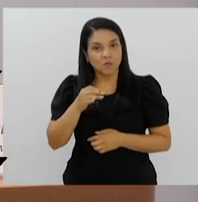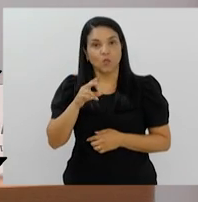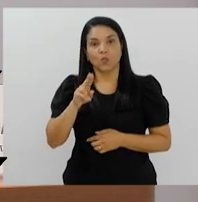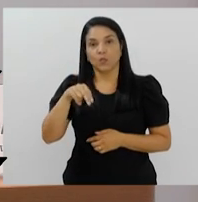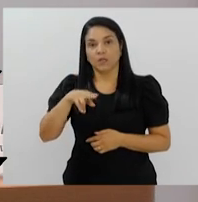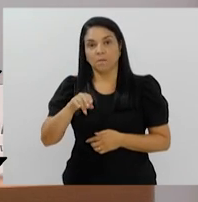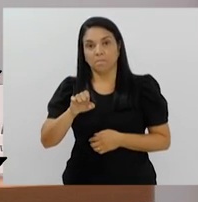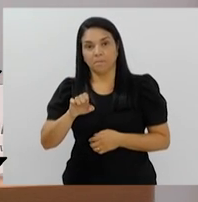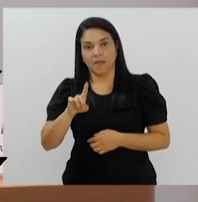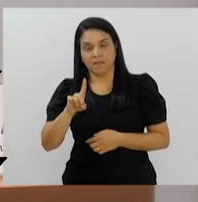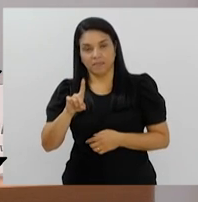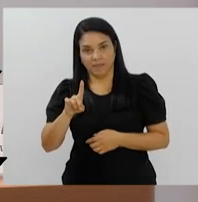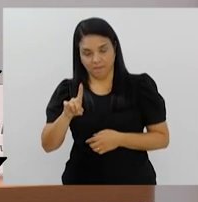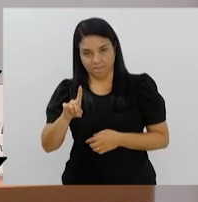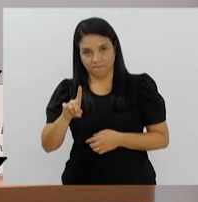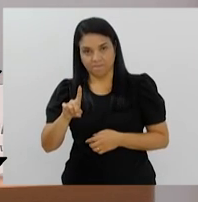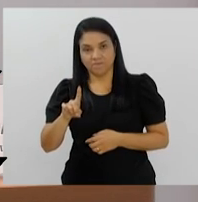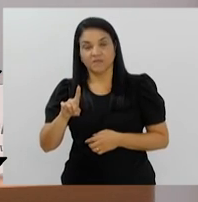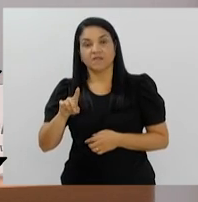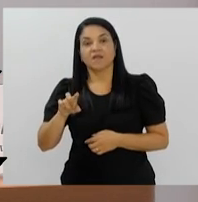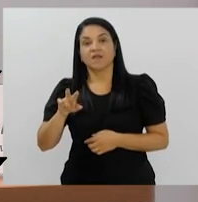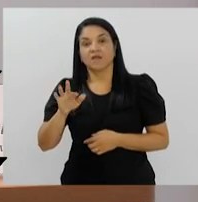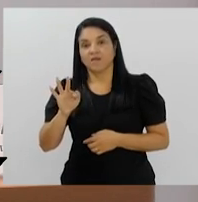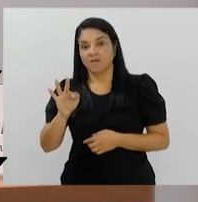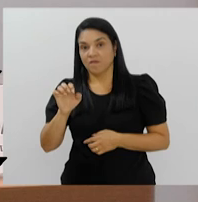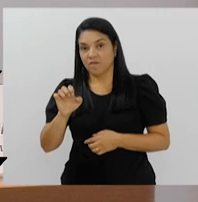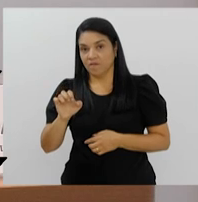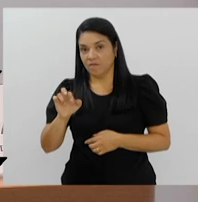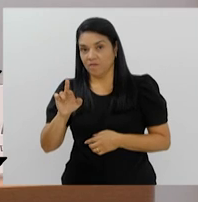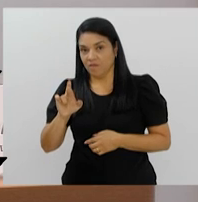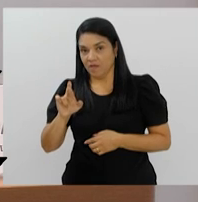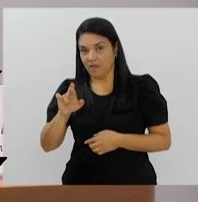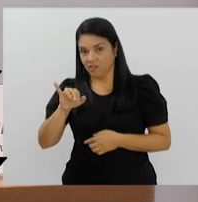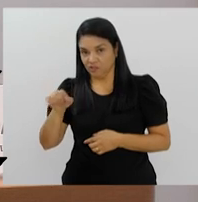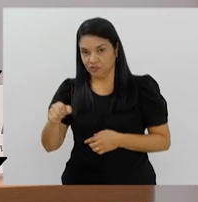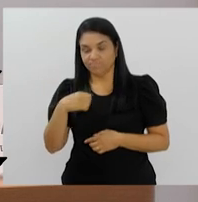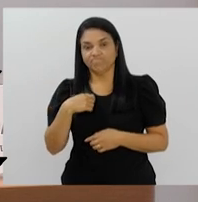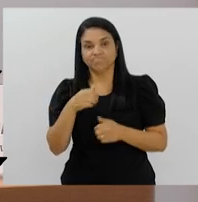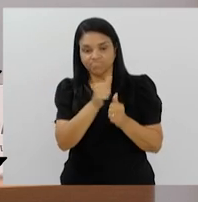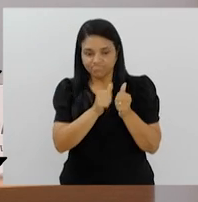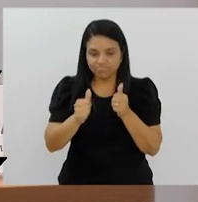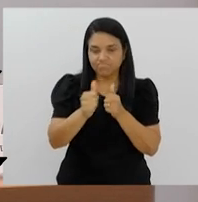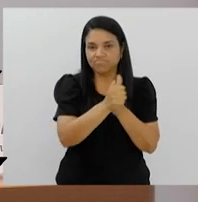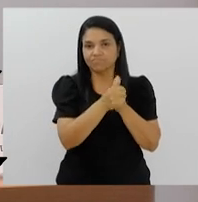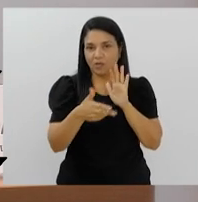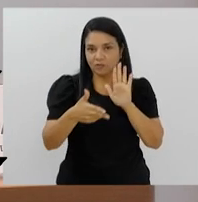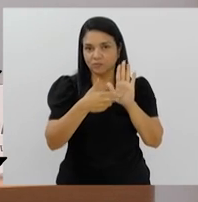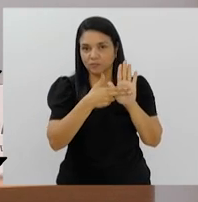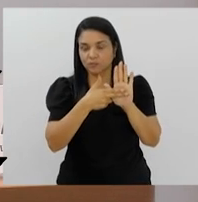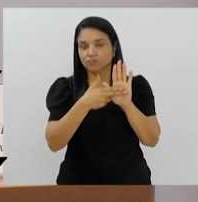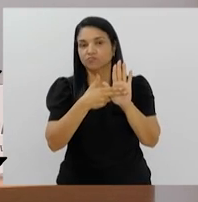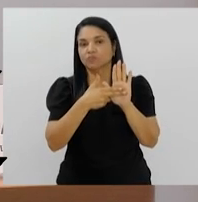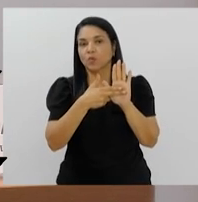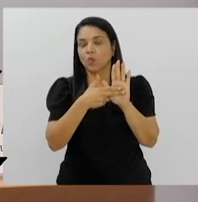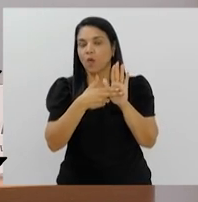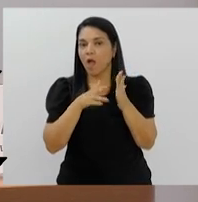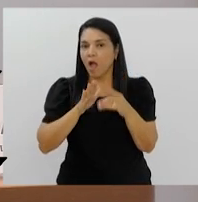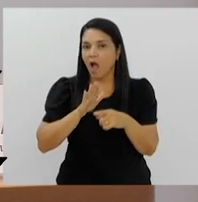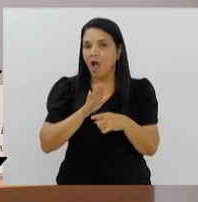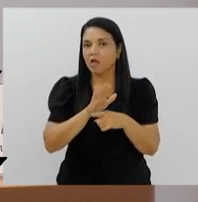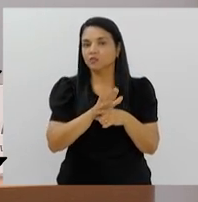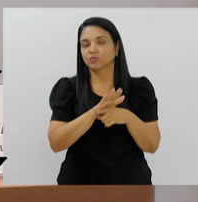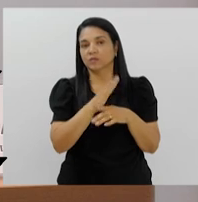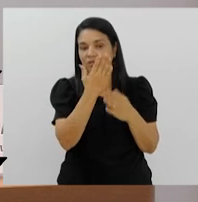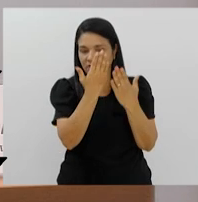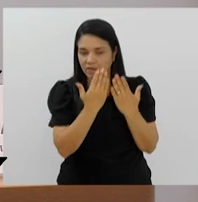assumiu um protagonismo inicialmente avaliando e contribuindo com um termo de compromisso eh